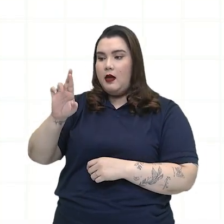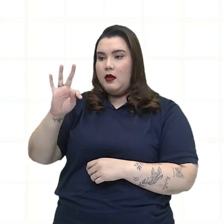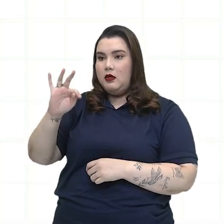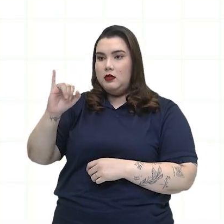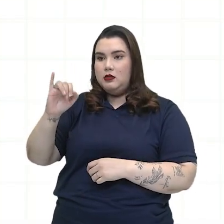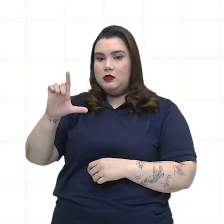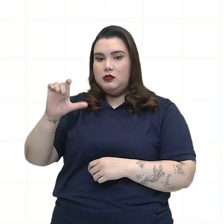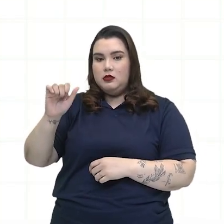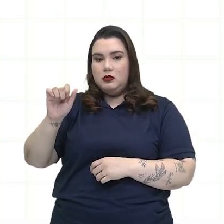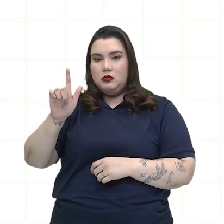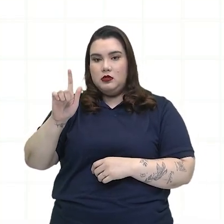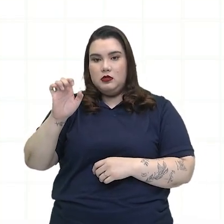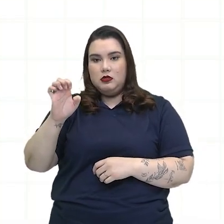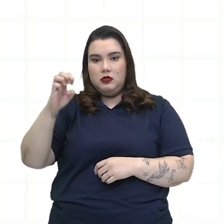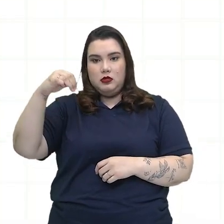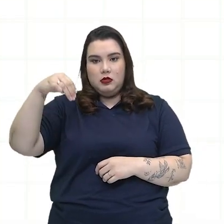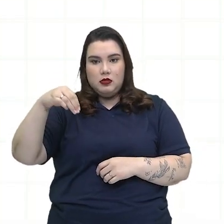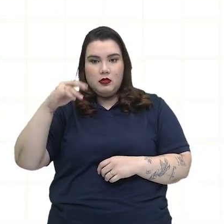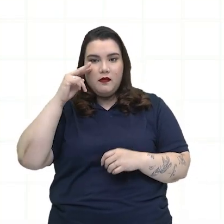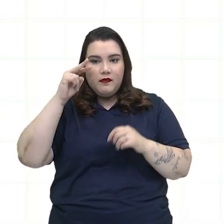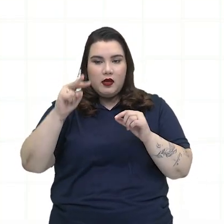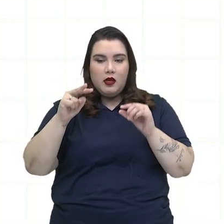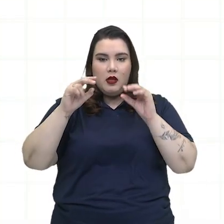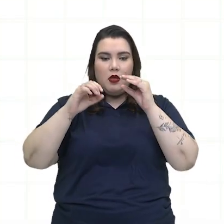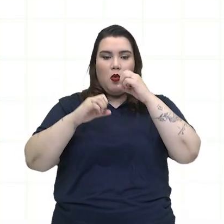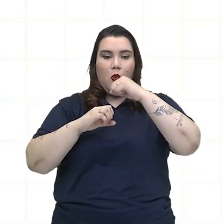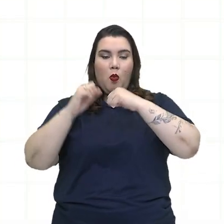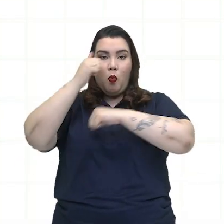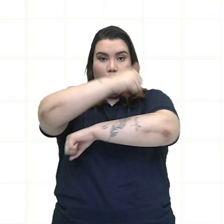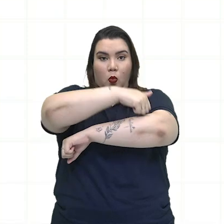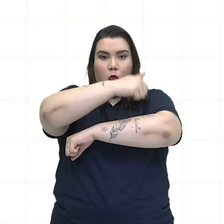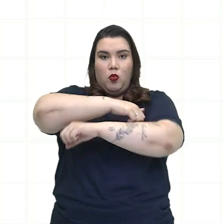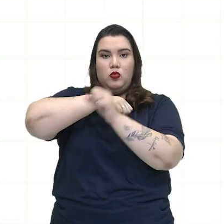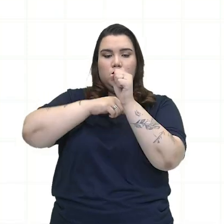cartilagem, ela é o quê? Observe aqui nessa região do